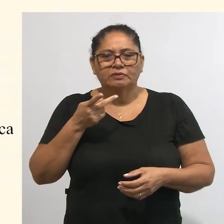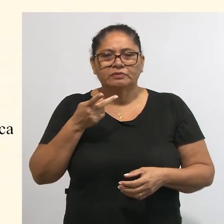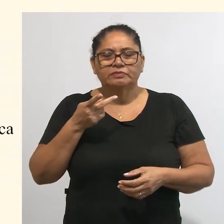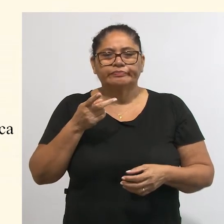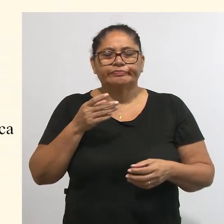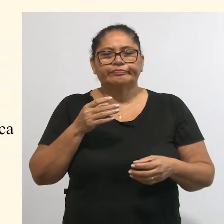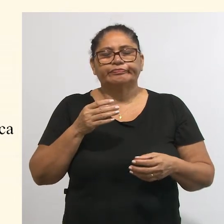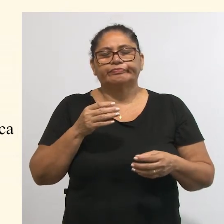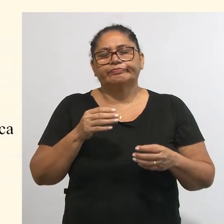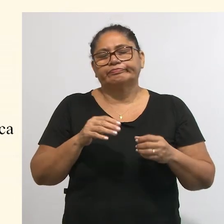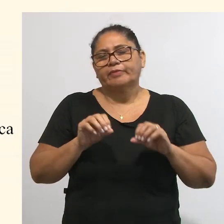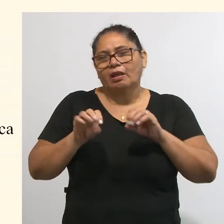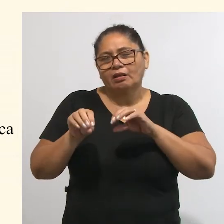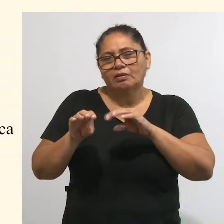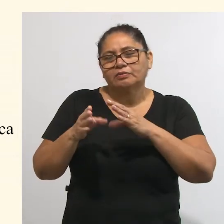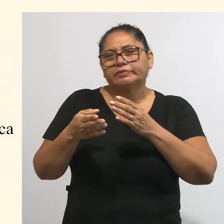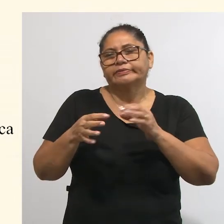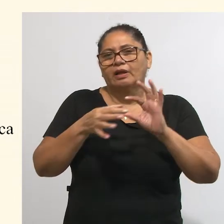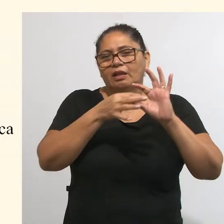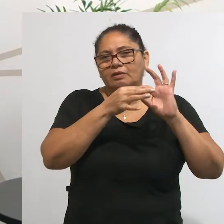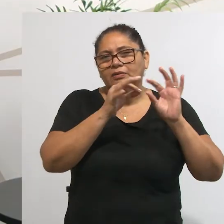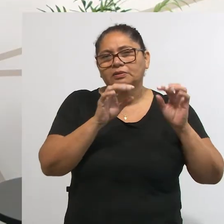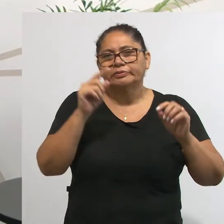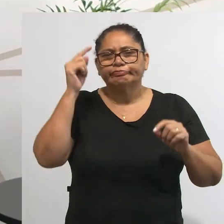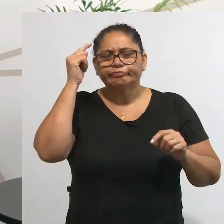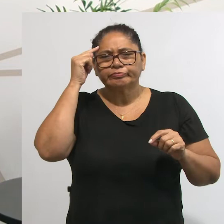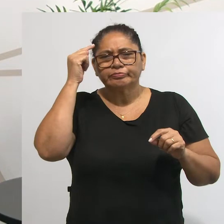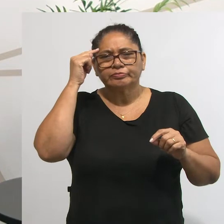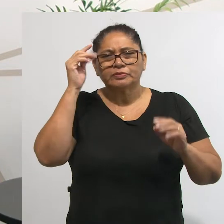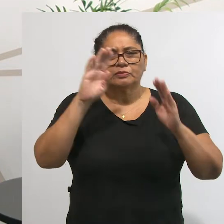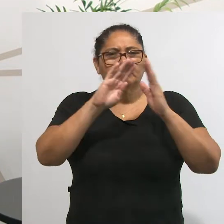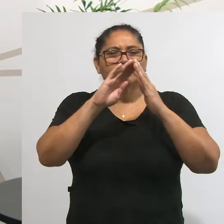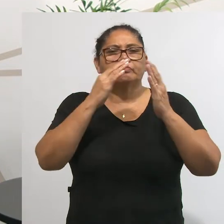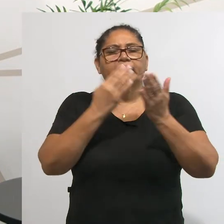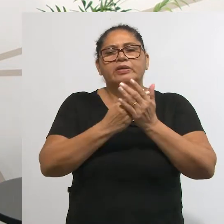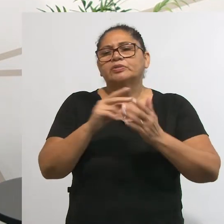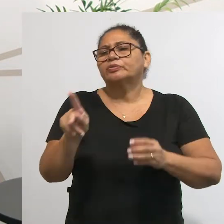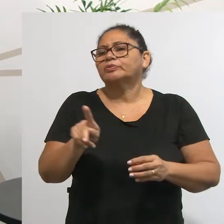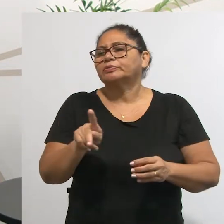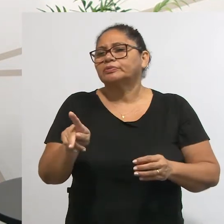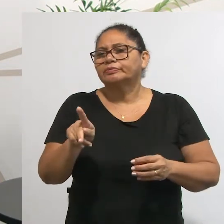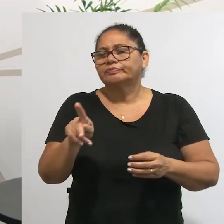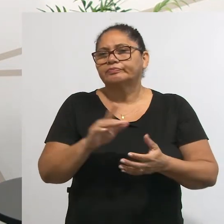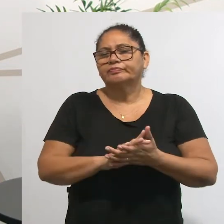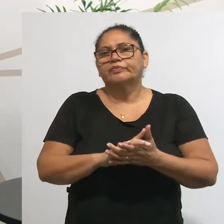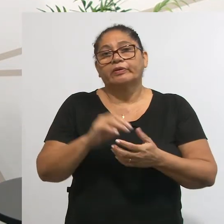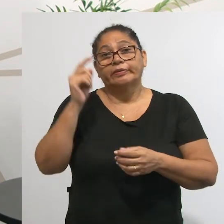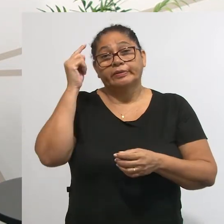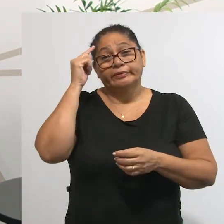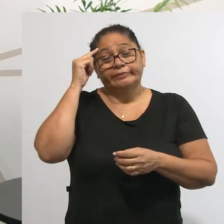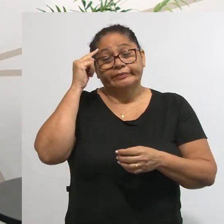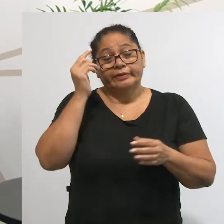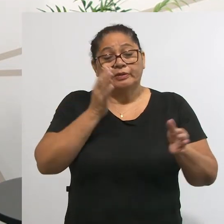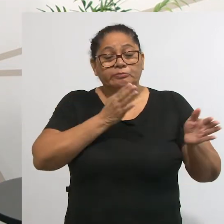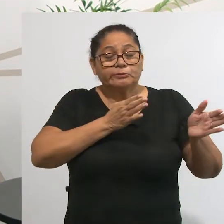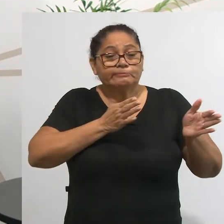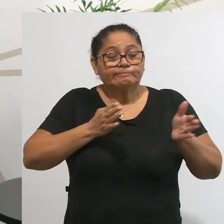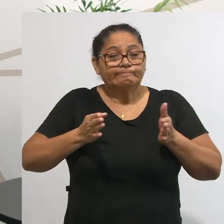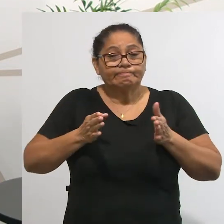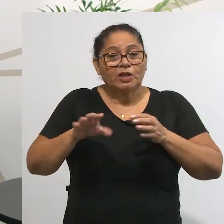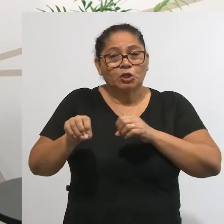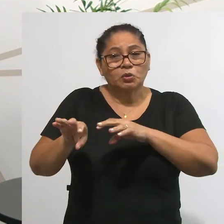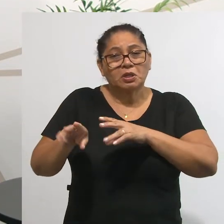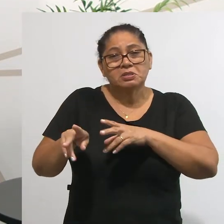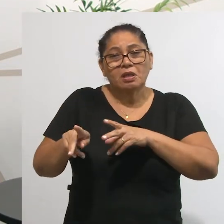a educação libertadora, que é uma proposta que não foi pensada inicialmente para a escola, professora. Foi pensada a partir